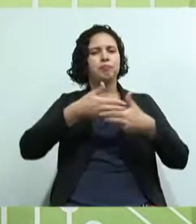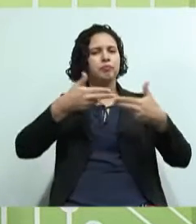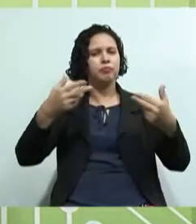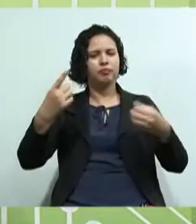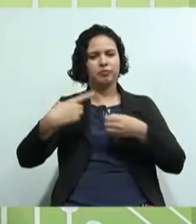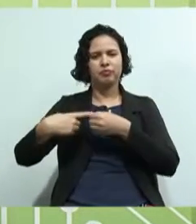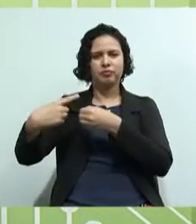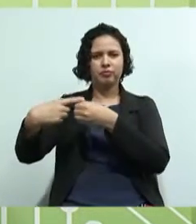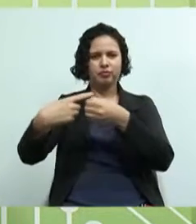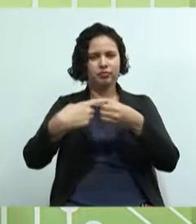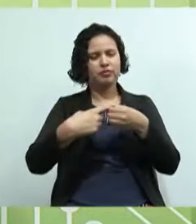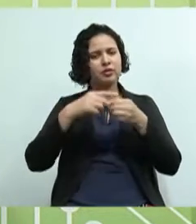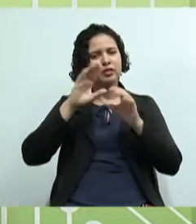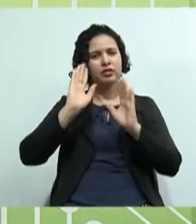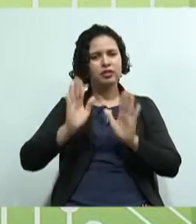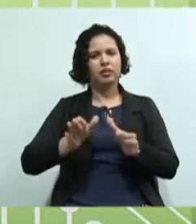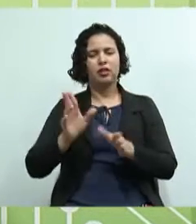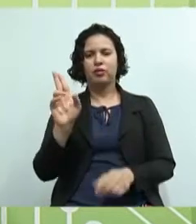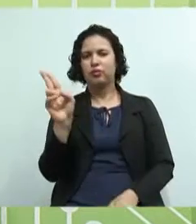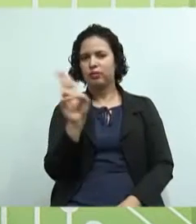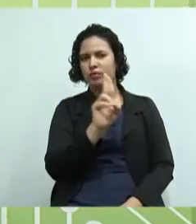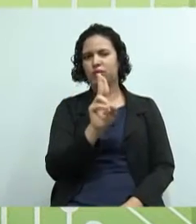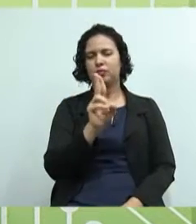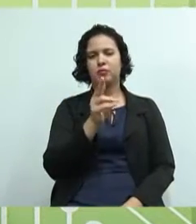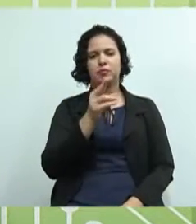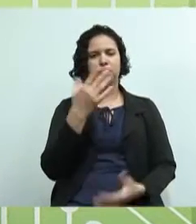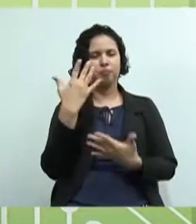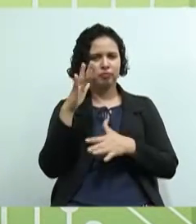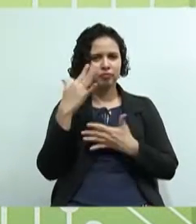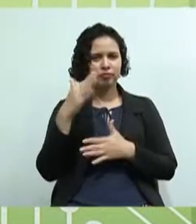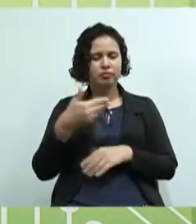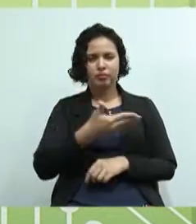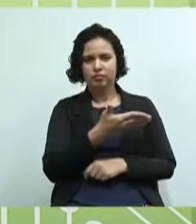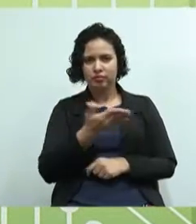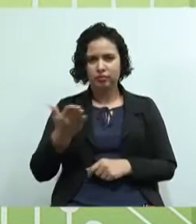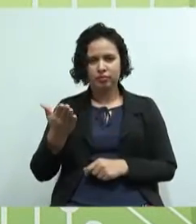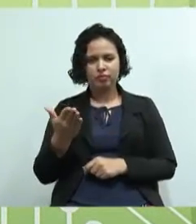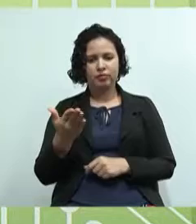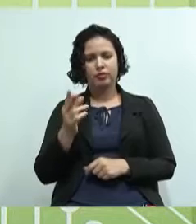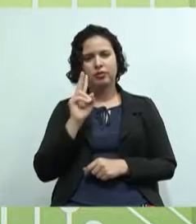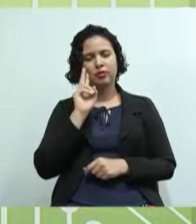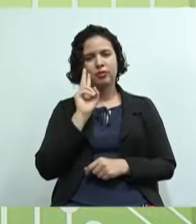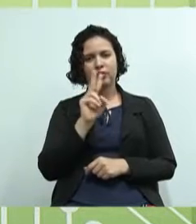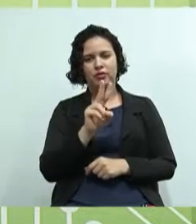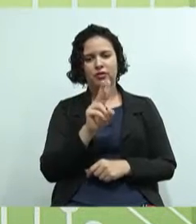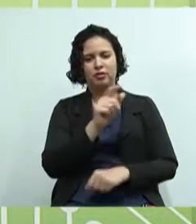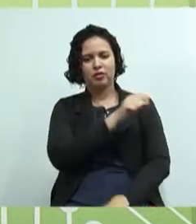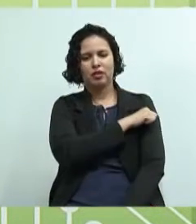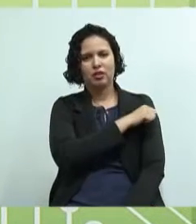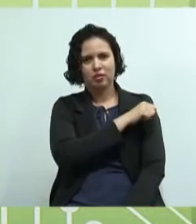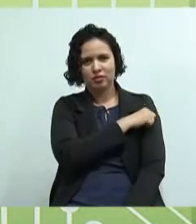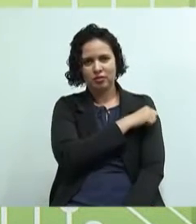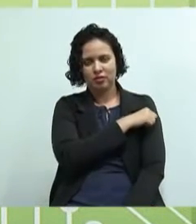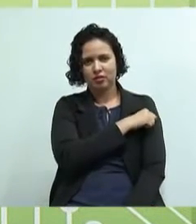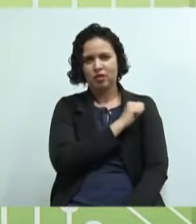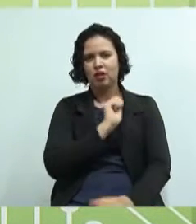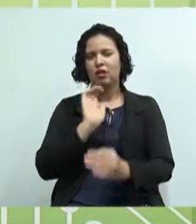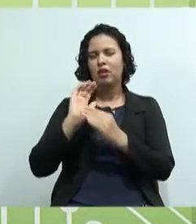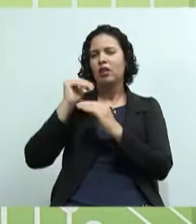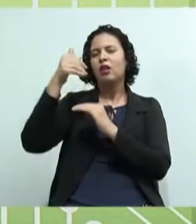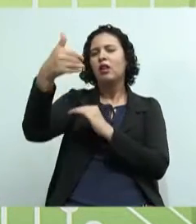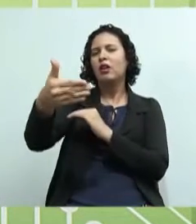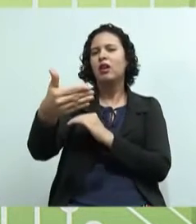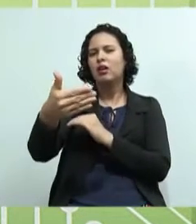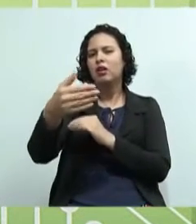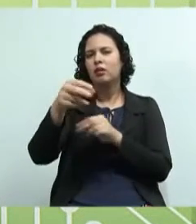municípios, na verdade, que já mandaram seus nomes, aí os alunos, parabéns para vocês, viu? Mas eu vi um aluno ali, professor Valdes, que ele, lá na terceira fila, que ele estava